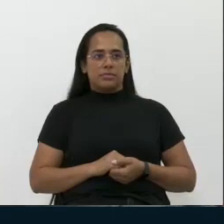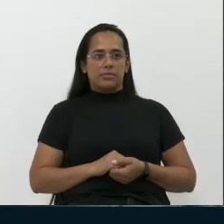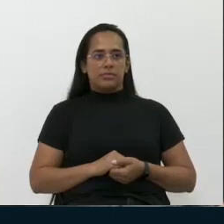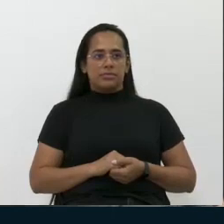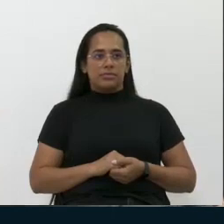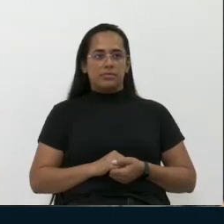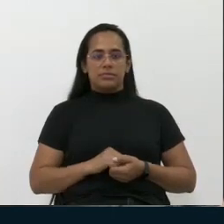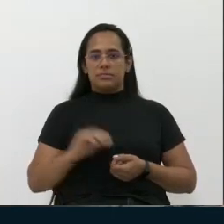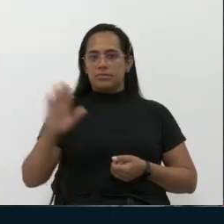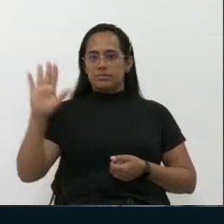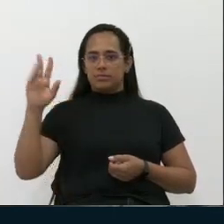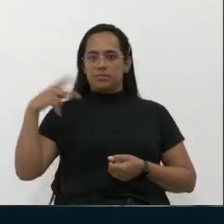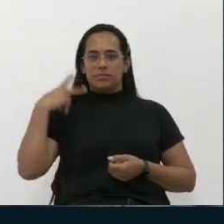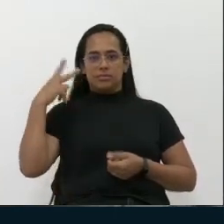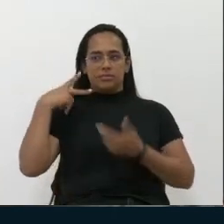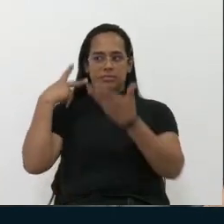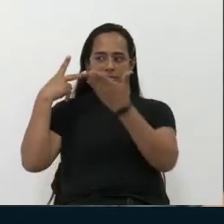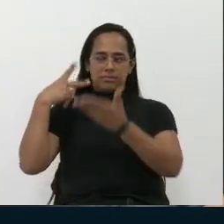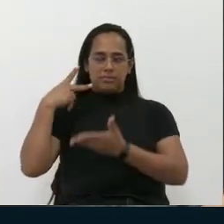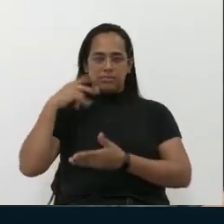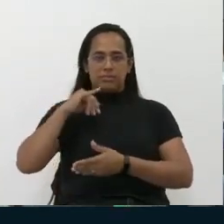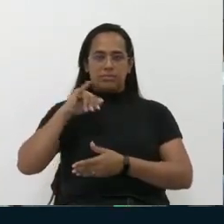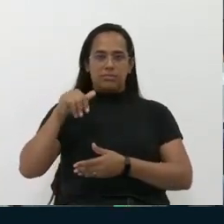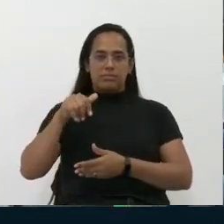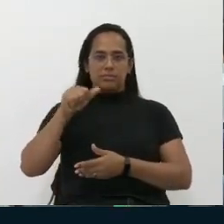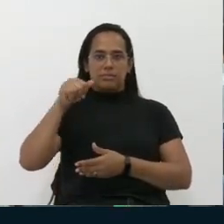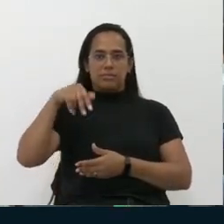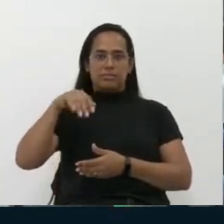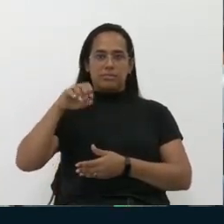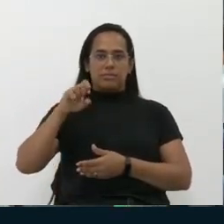Questão de ordem, vereadora Janete.